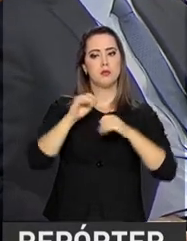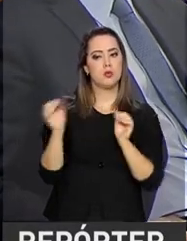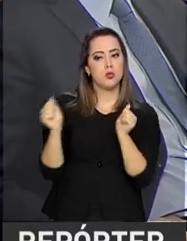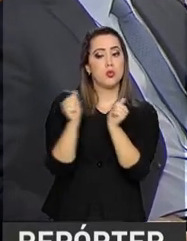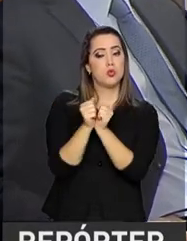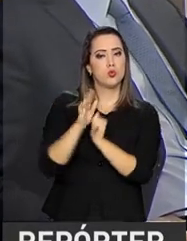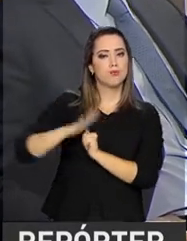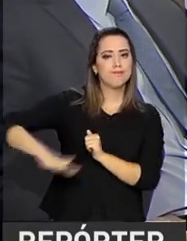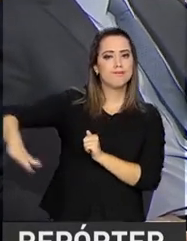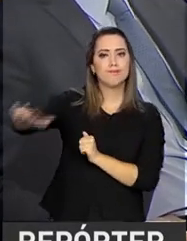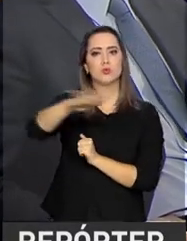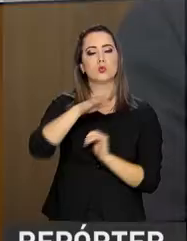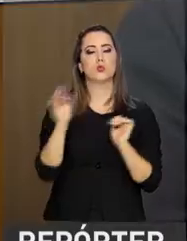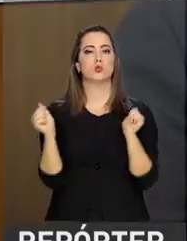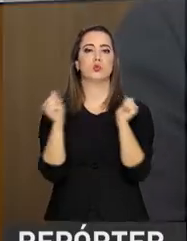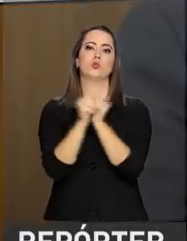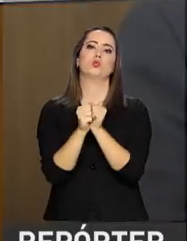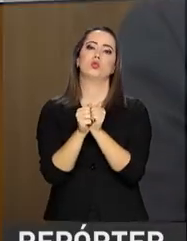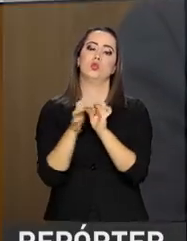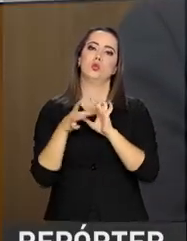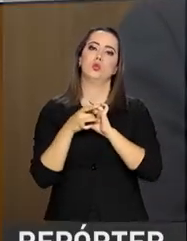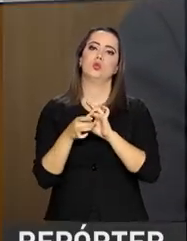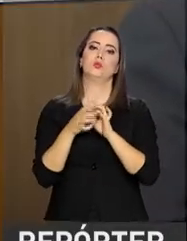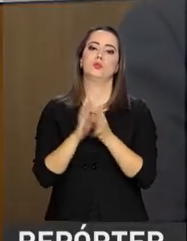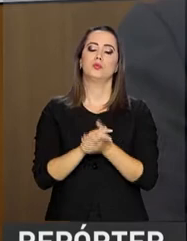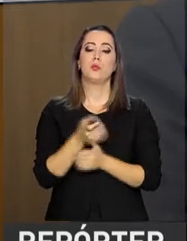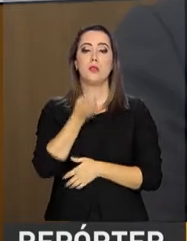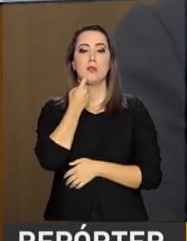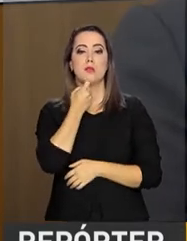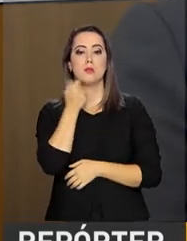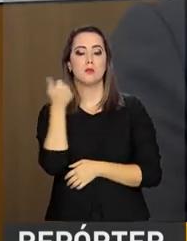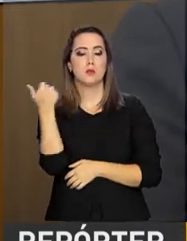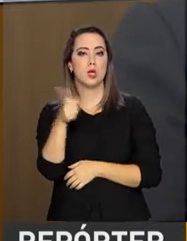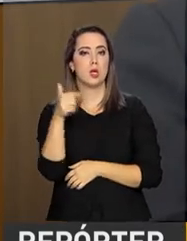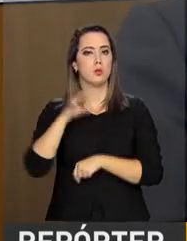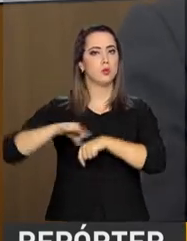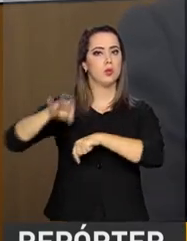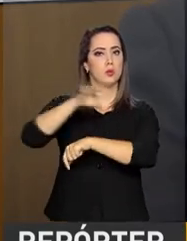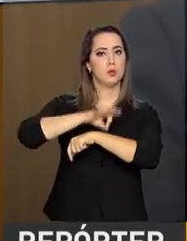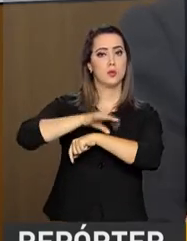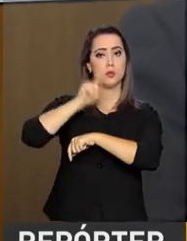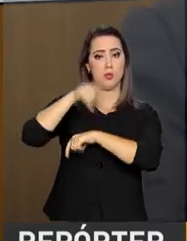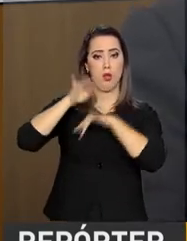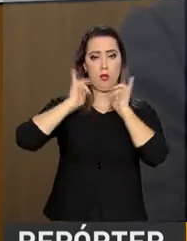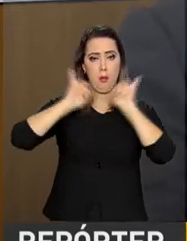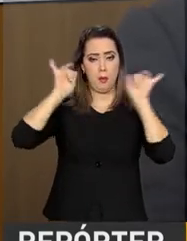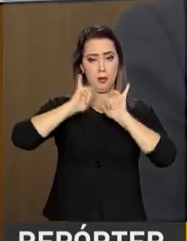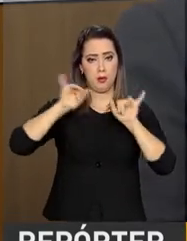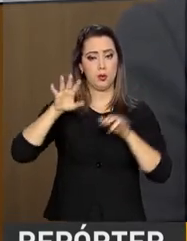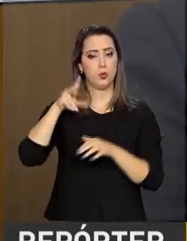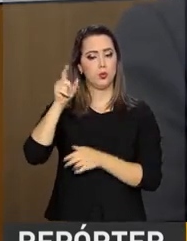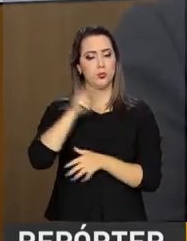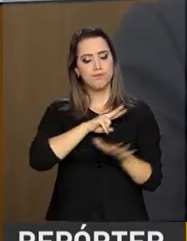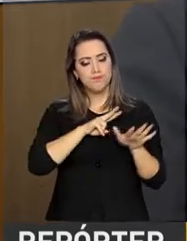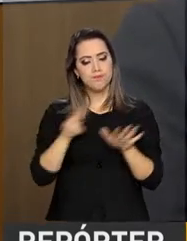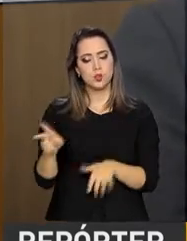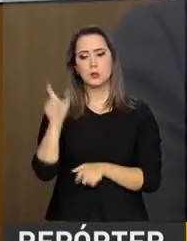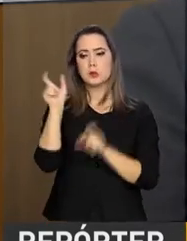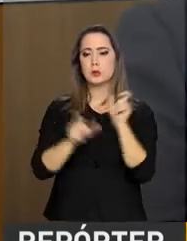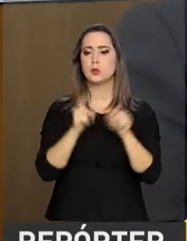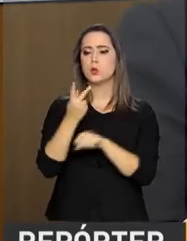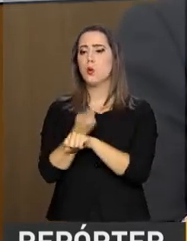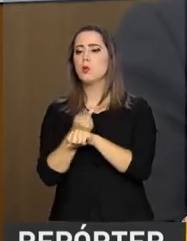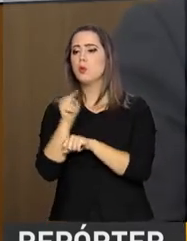de toda a sociedade sexta feira se mosquito é realmente uma tentativa de que toda semana é as pessoas